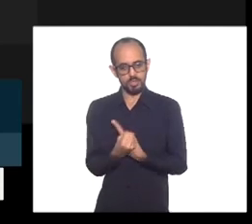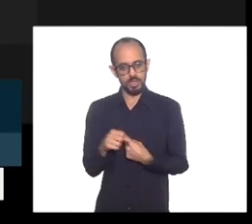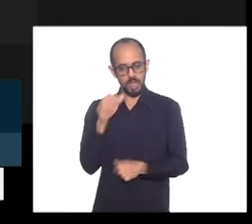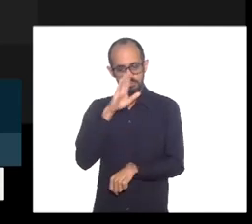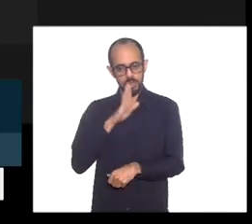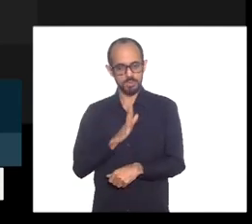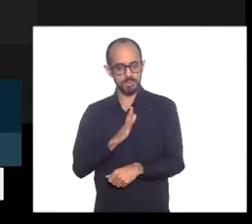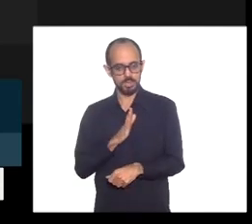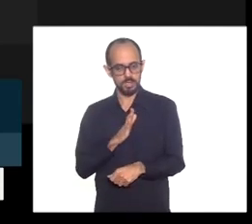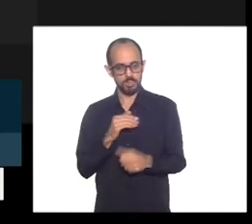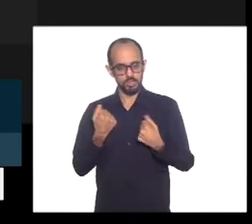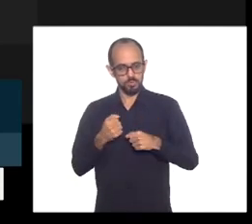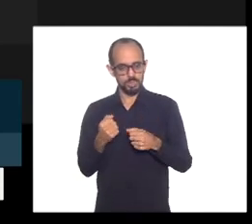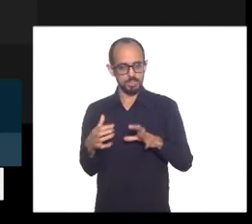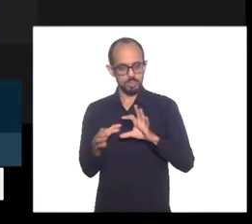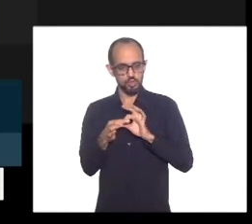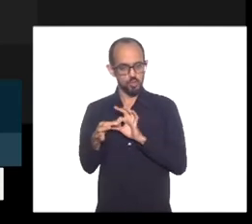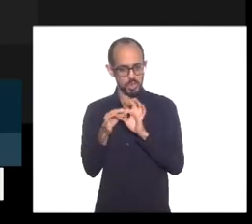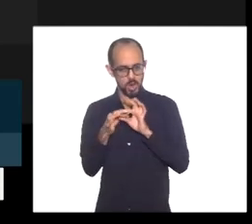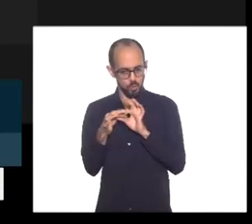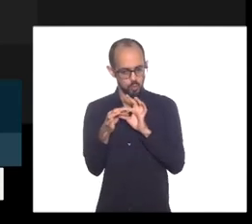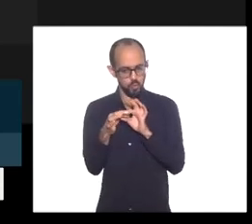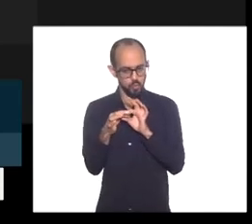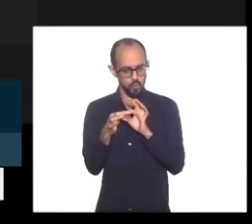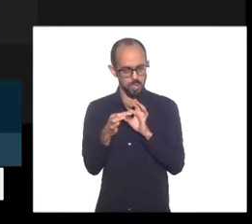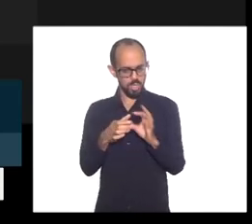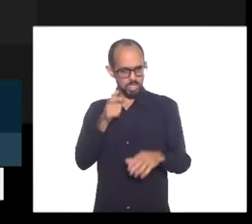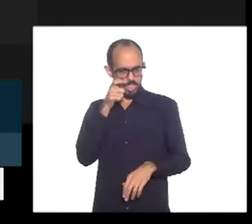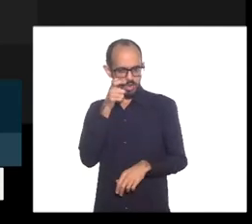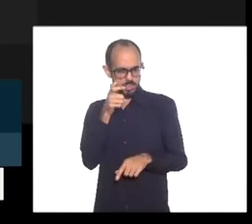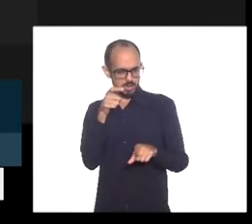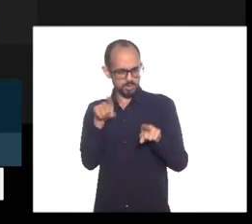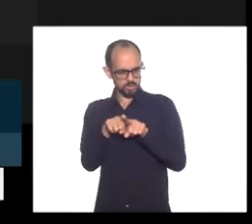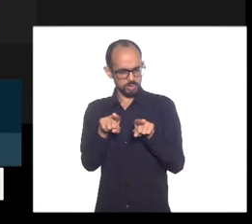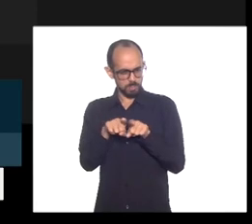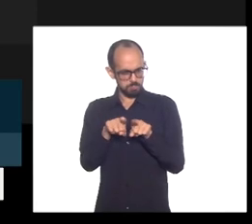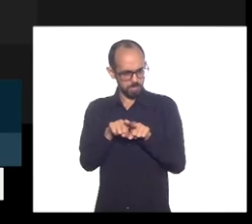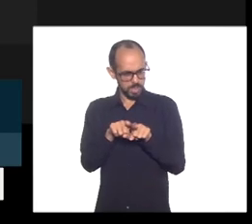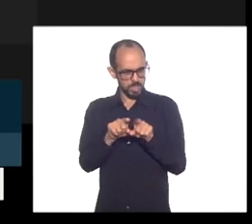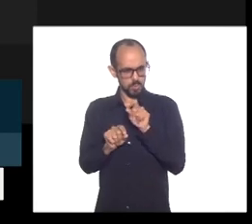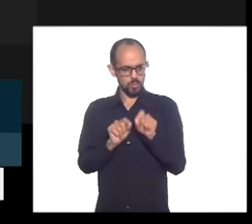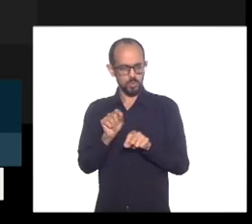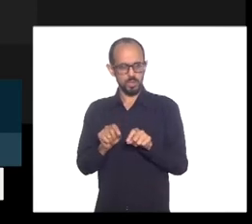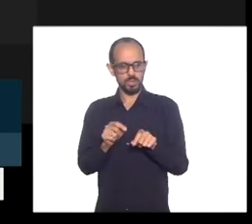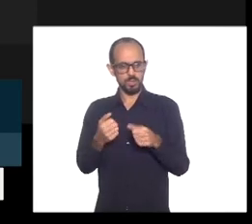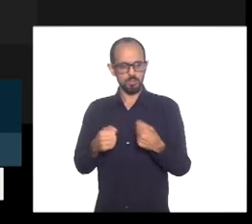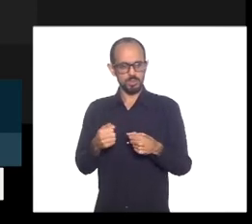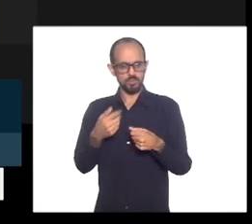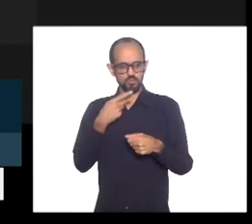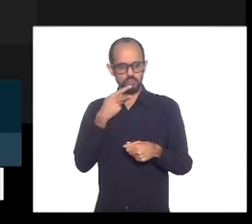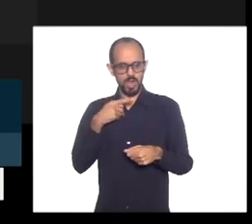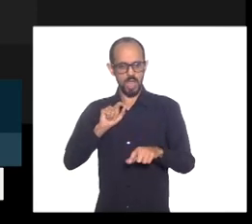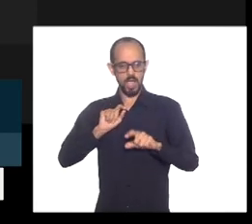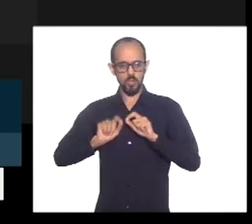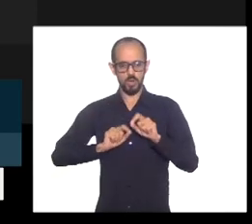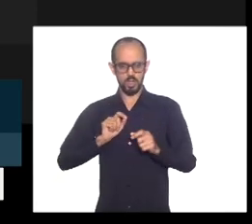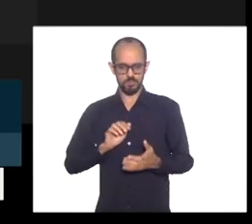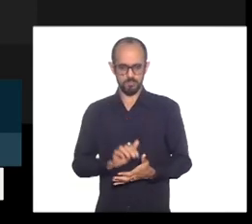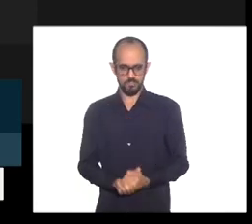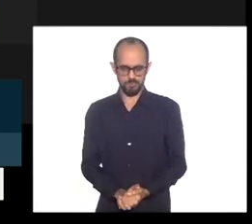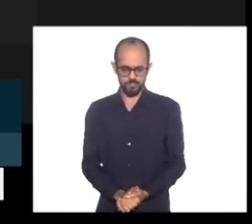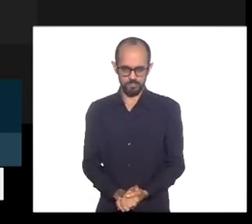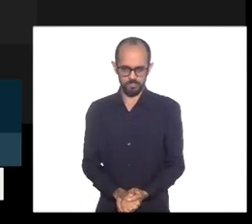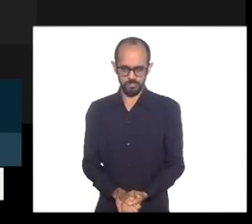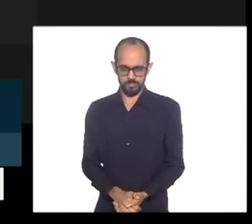precisa dessa união. Uma coisa que é interessante também, eu preciso destacar, é o seguinte. A